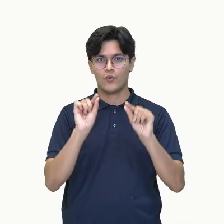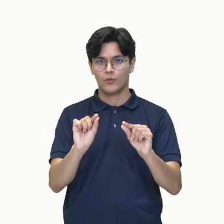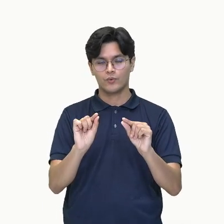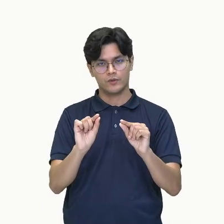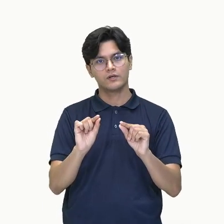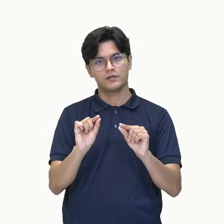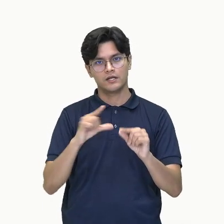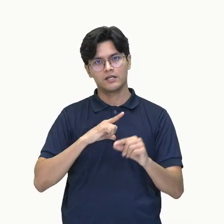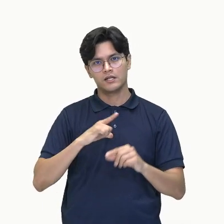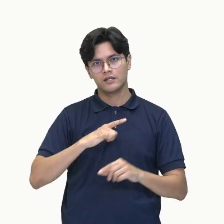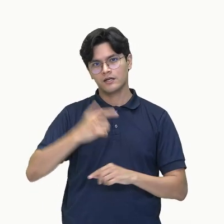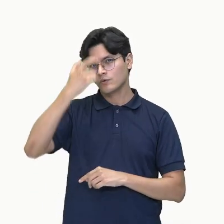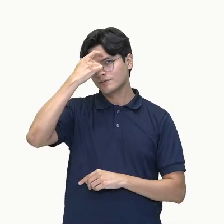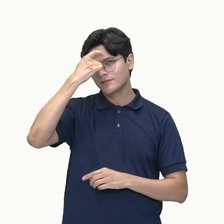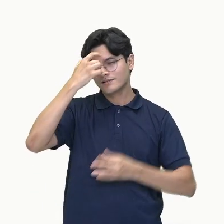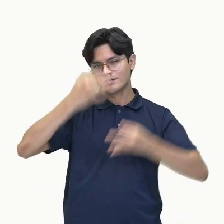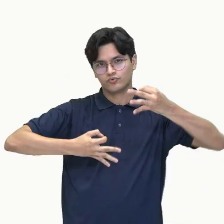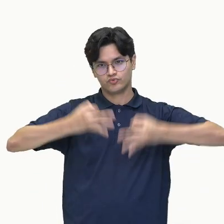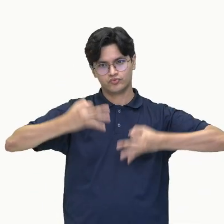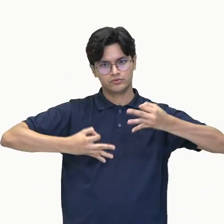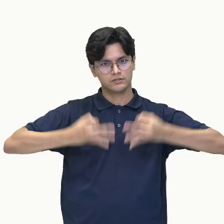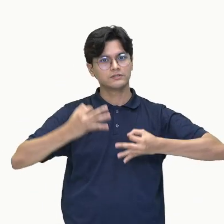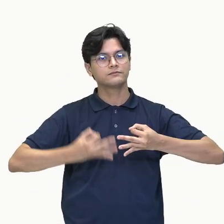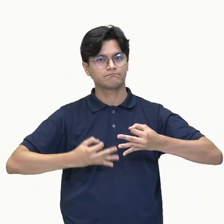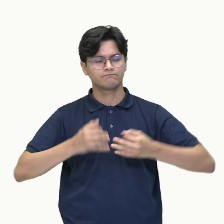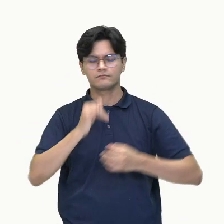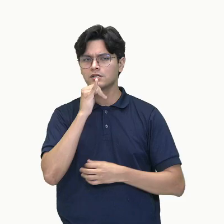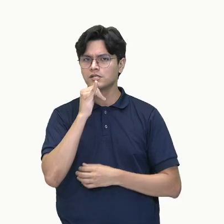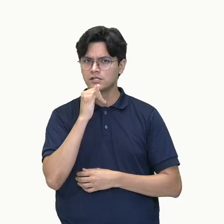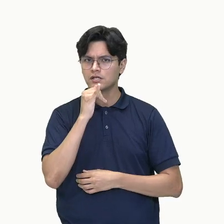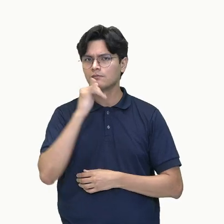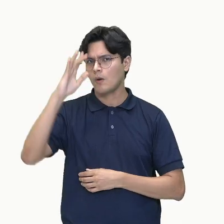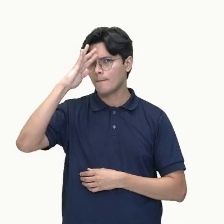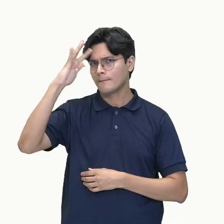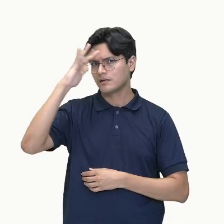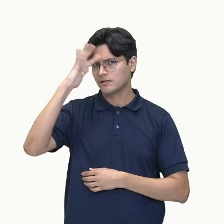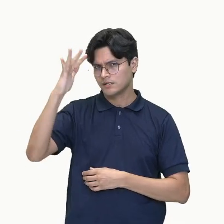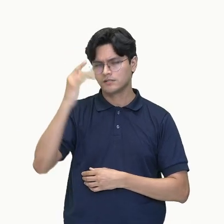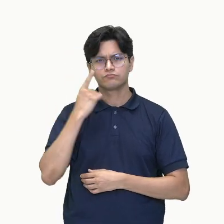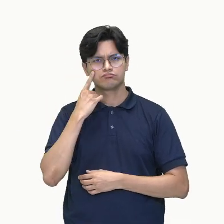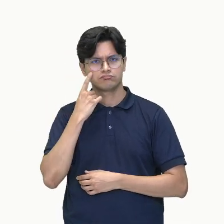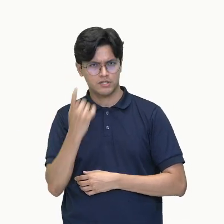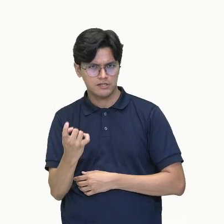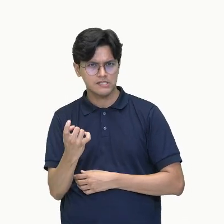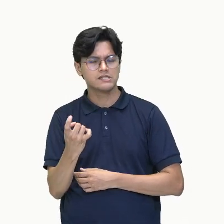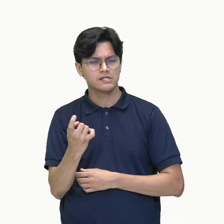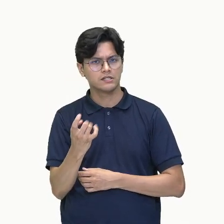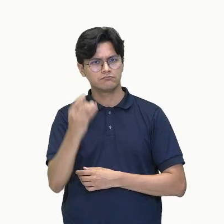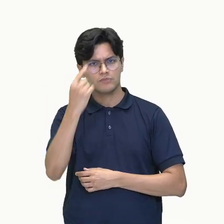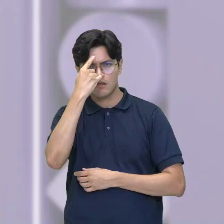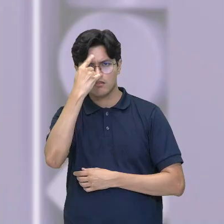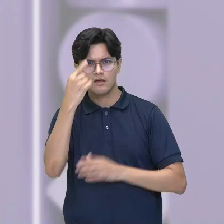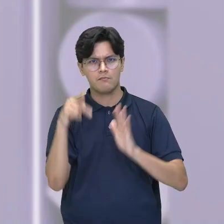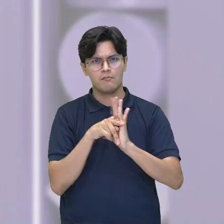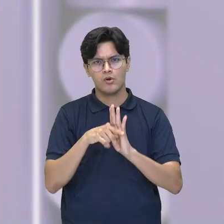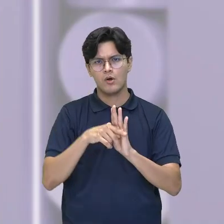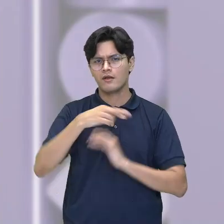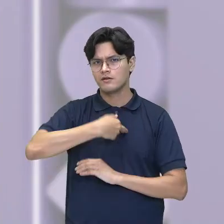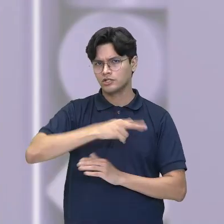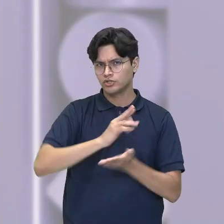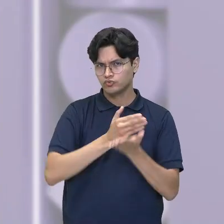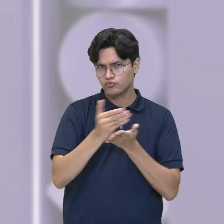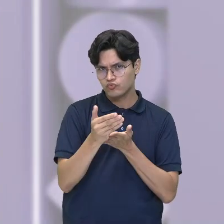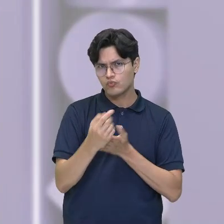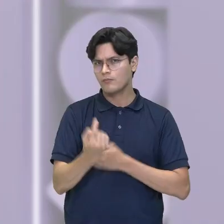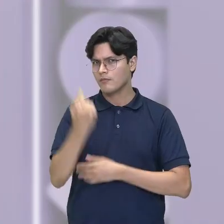de justiça. Para pensar aqui, meu caro aluno, olha só que interessante nessa ideia das primeiras religiões. O